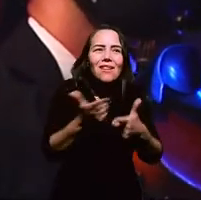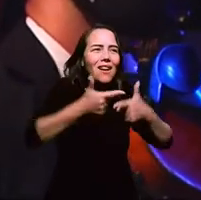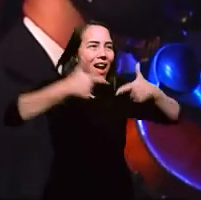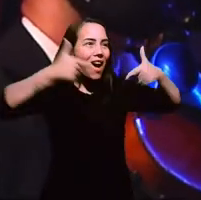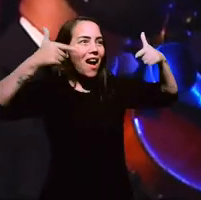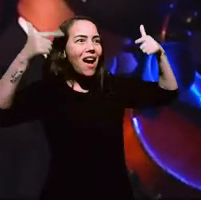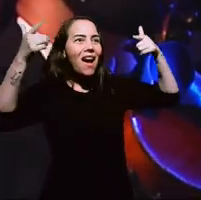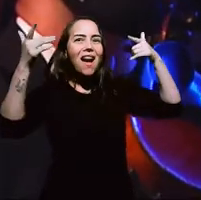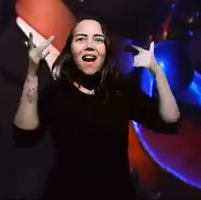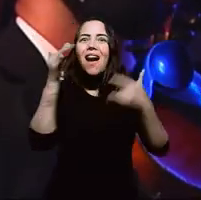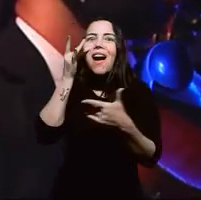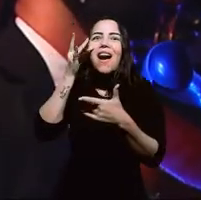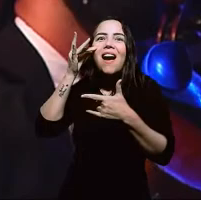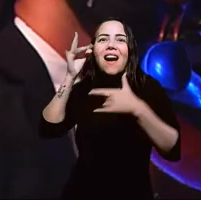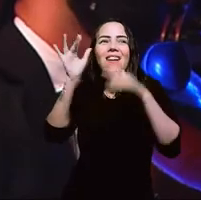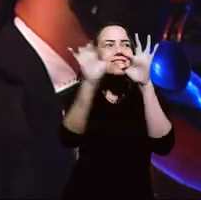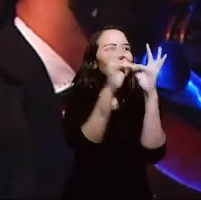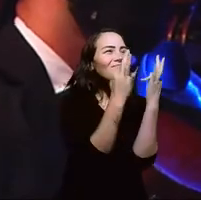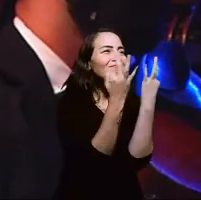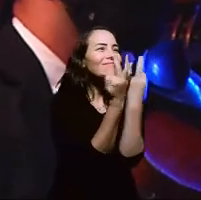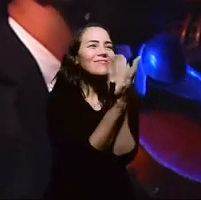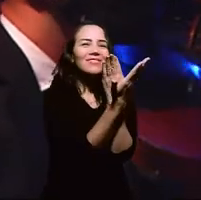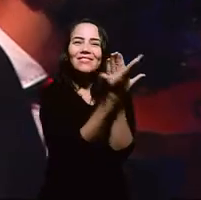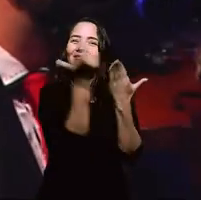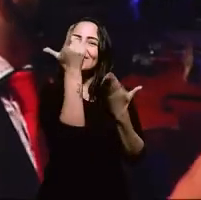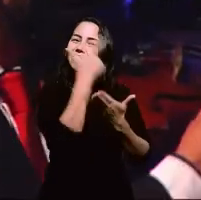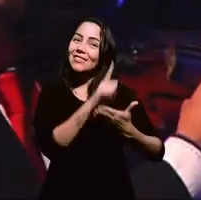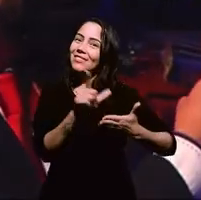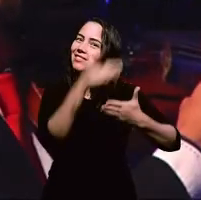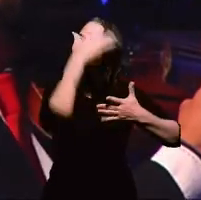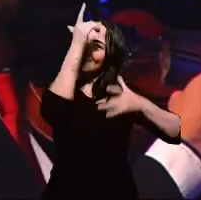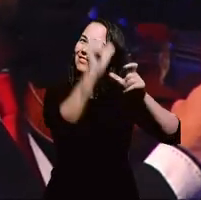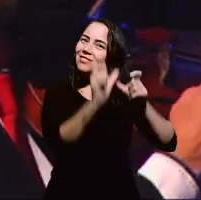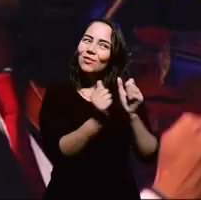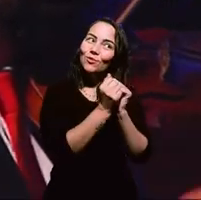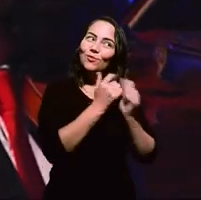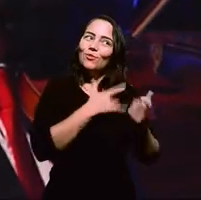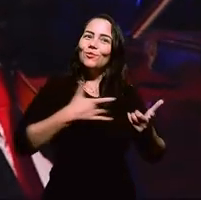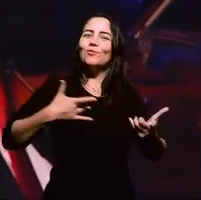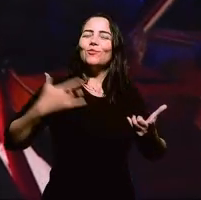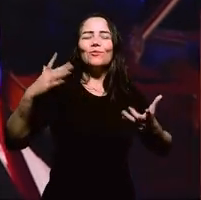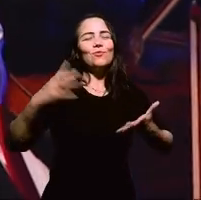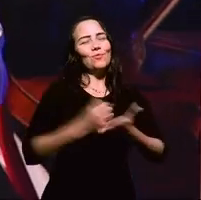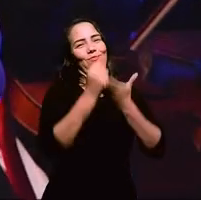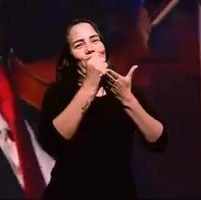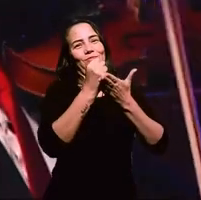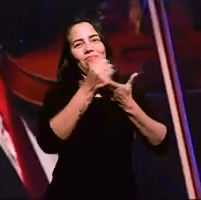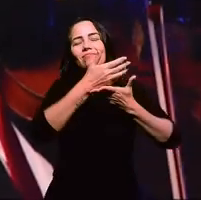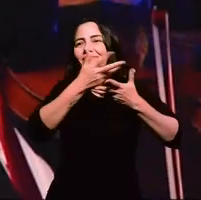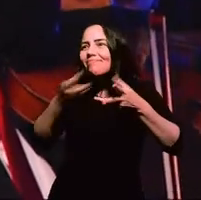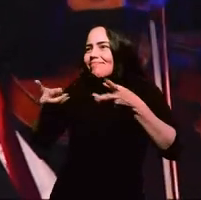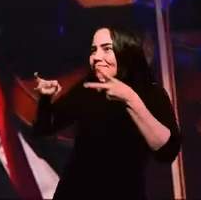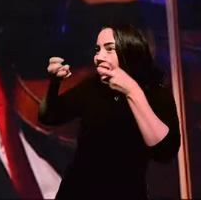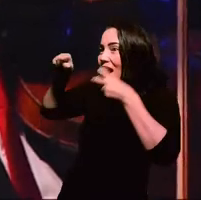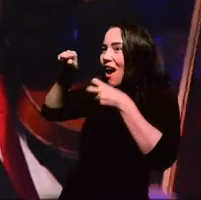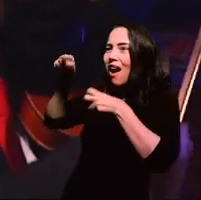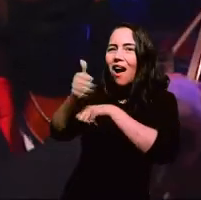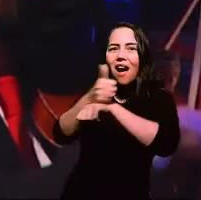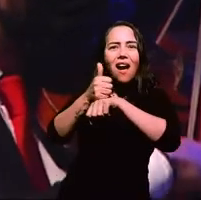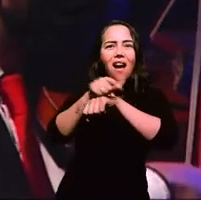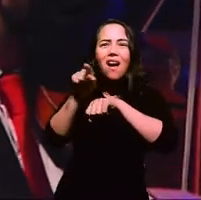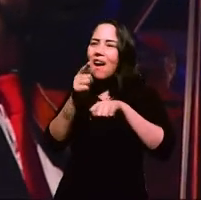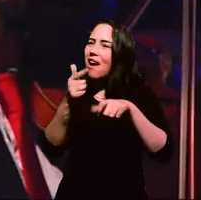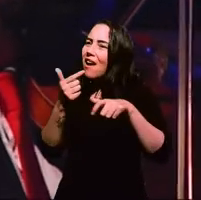do familiar que recuperou seu ente querido e agora o tem em casa. Vemos os colegas que superaram ficar longe de